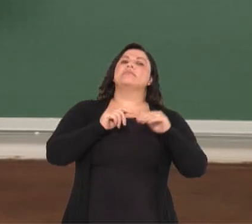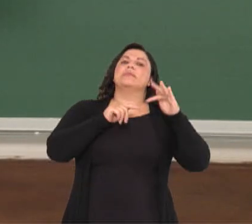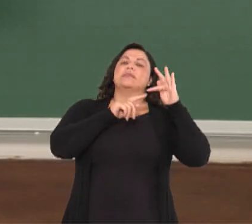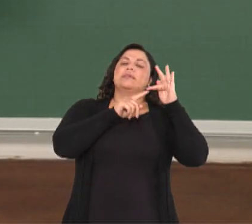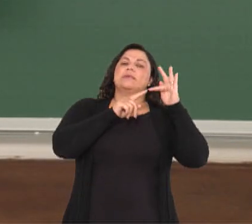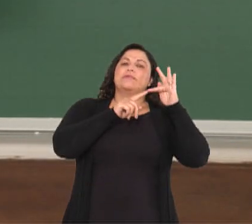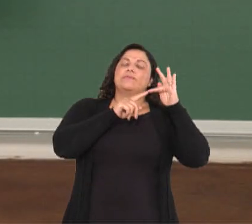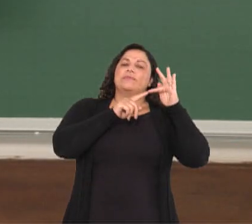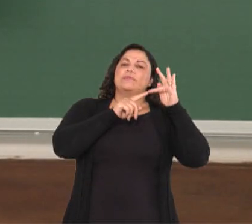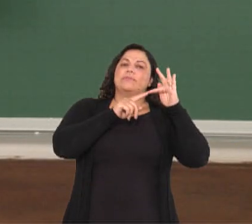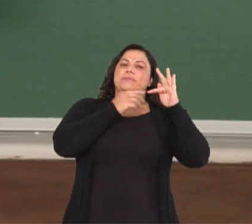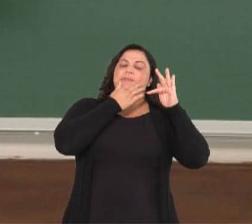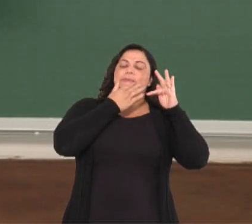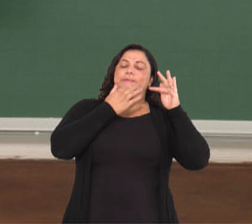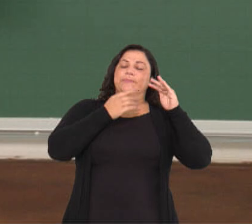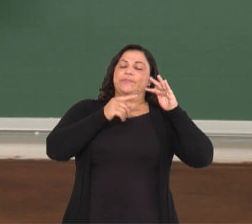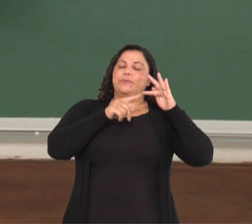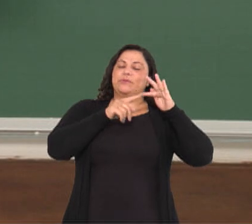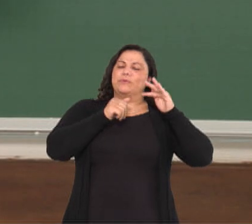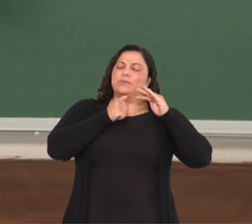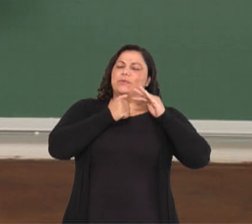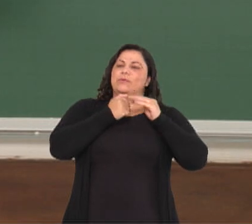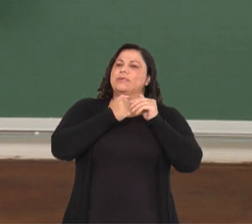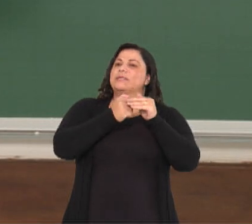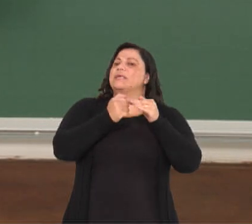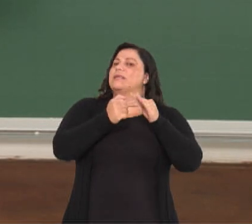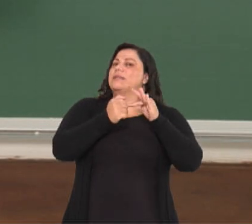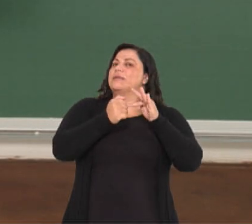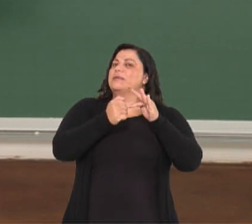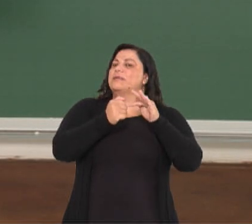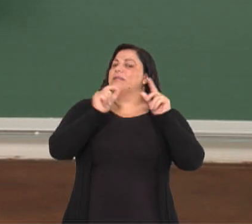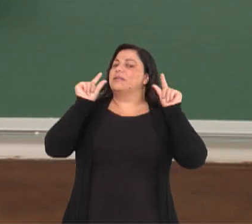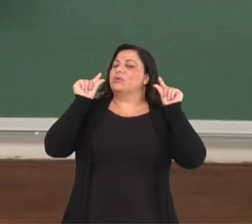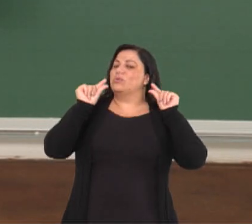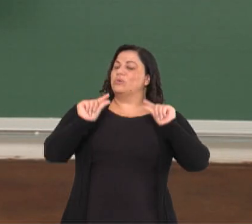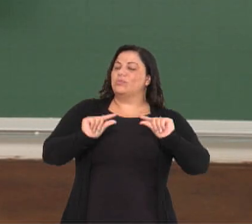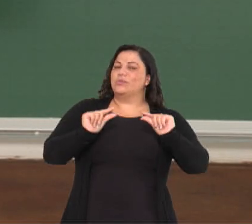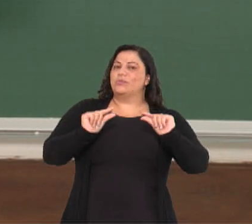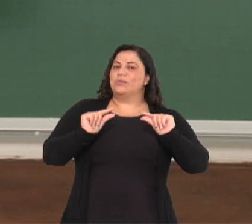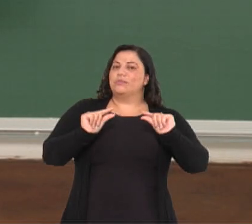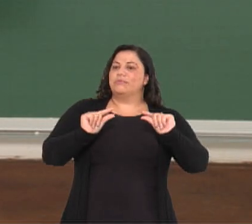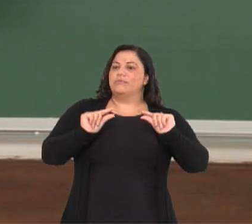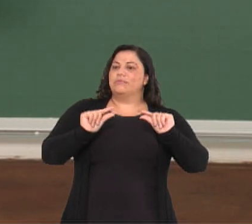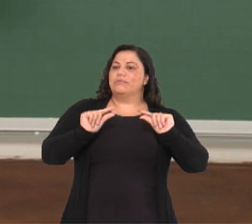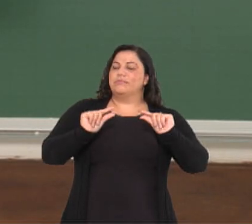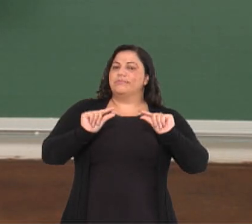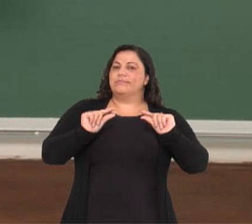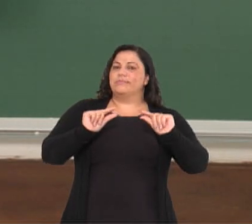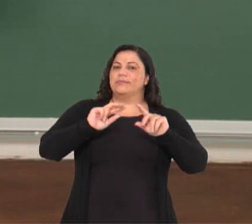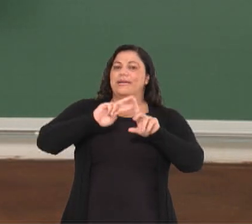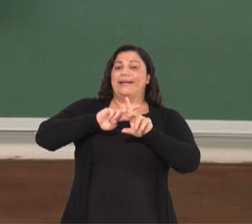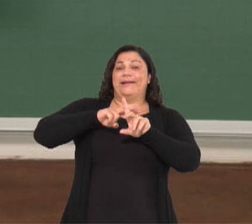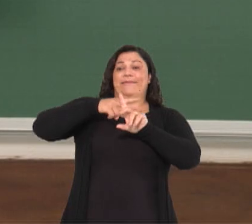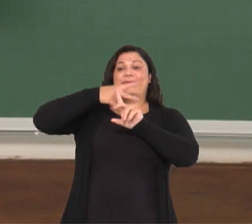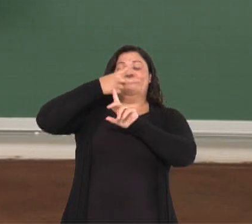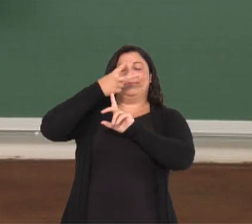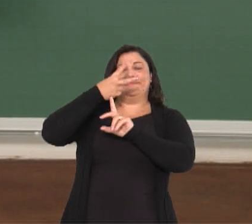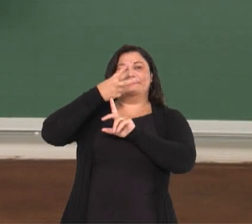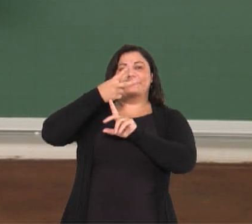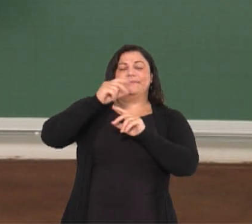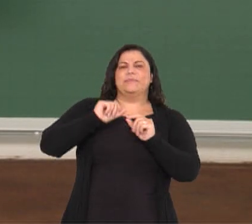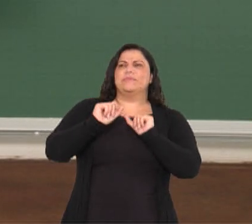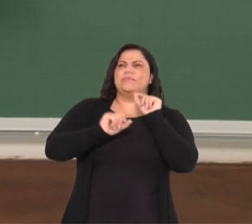ela diminui com a distância elevada ao quadrado. Essa relação diz então que a força ela diminui